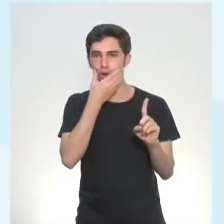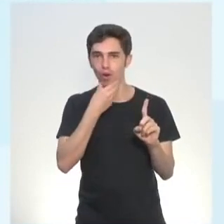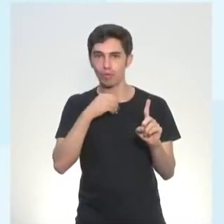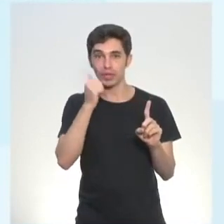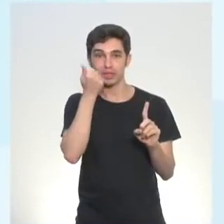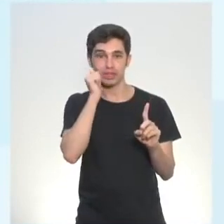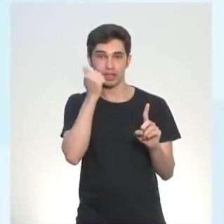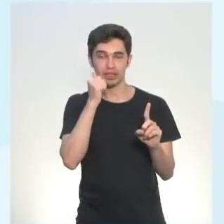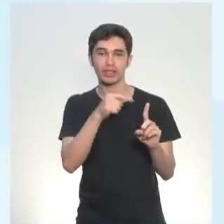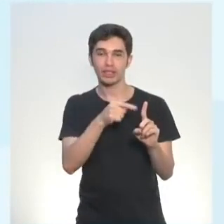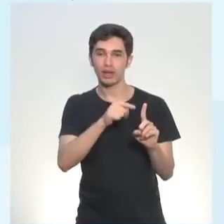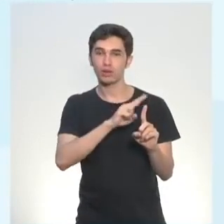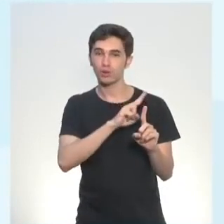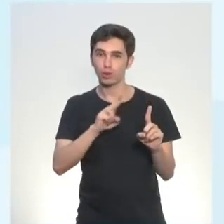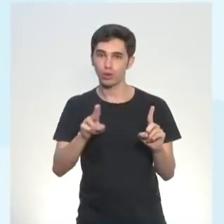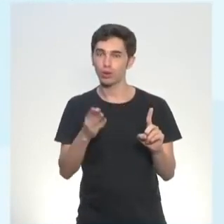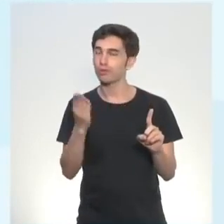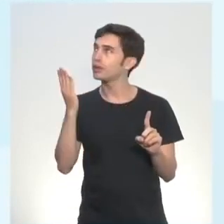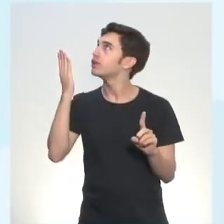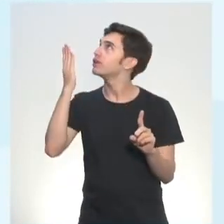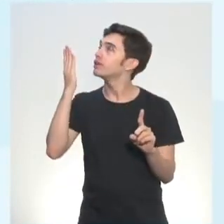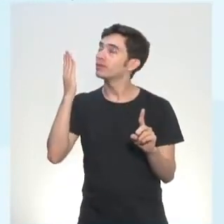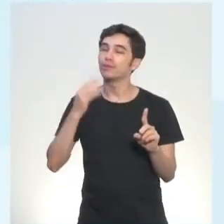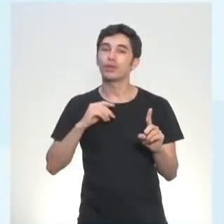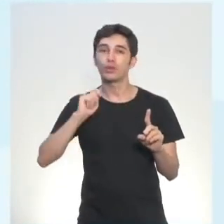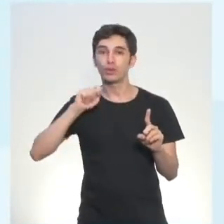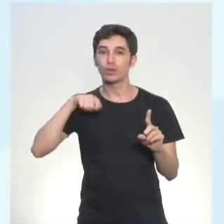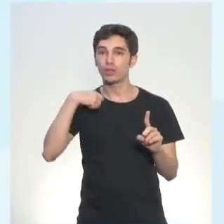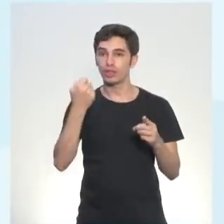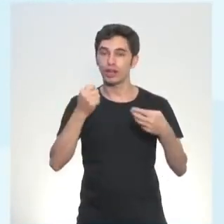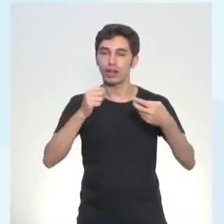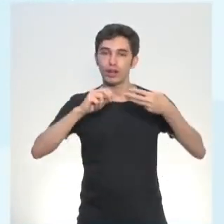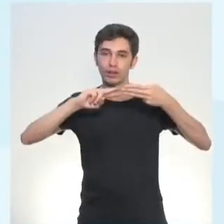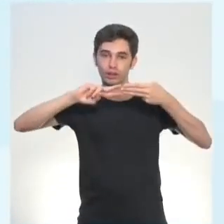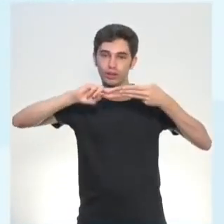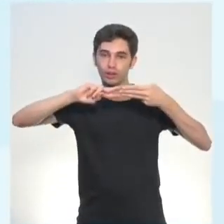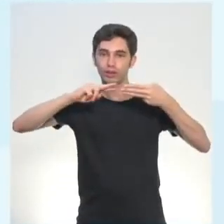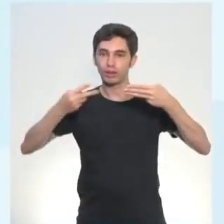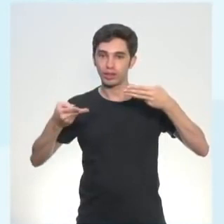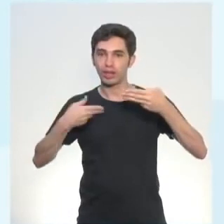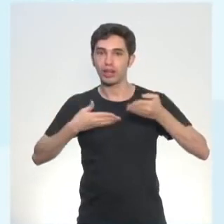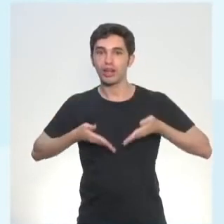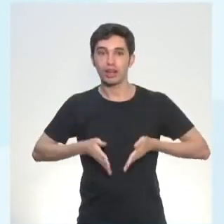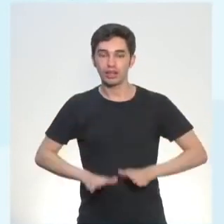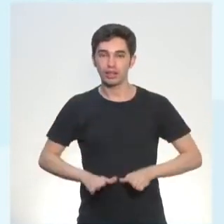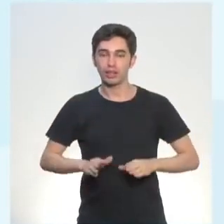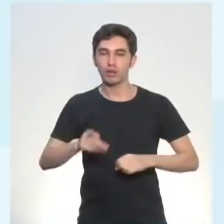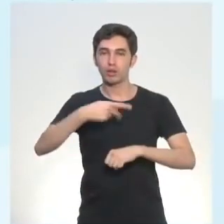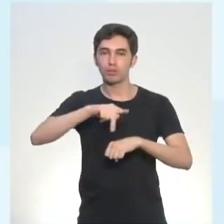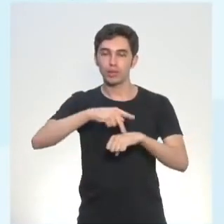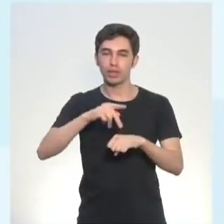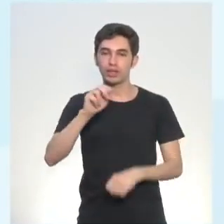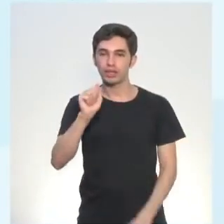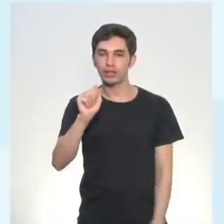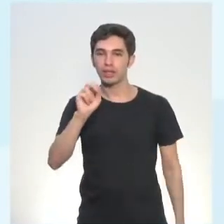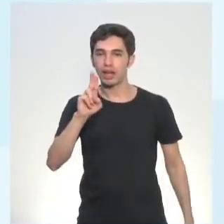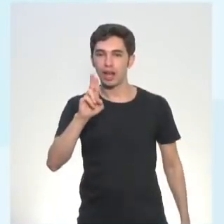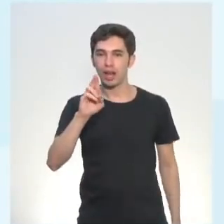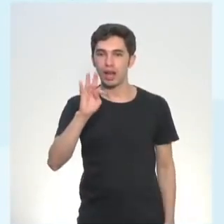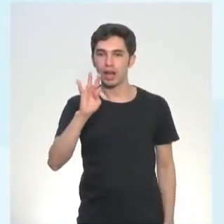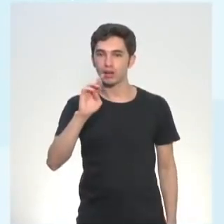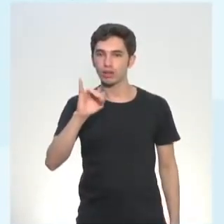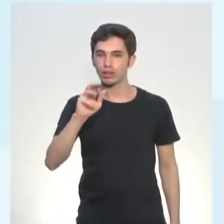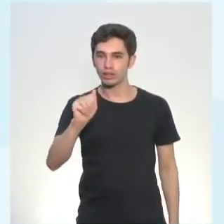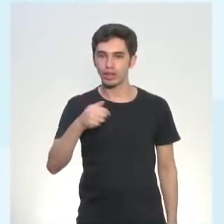Mendel, né, então, Gregor Mendel, ele nasceu aí na Áustria, né, filhos de camponeses, e ele adorava, então,